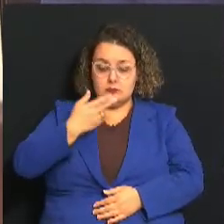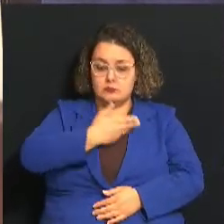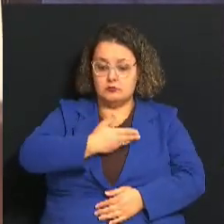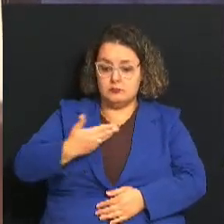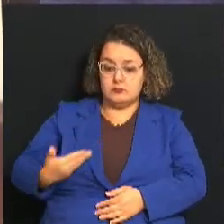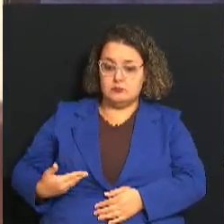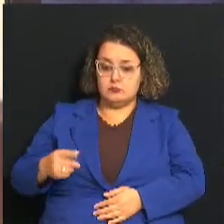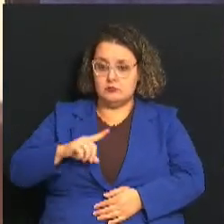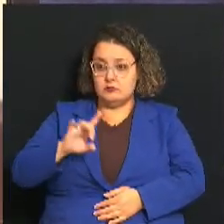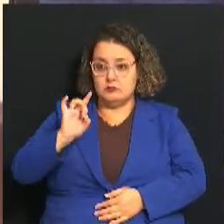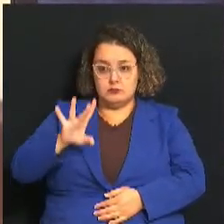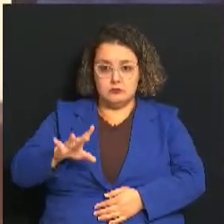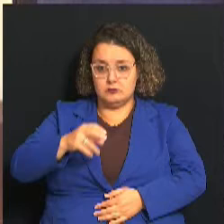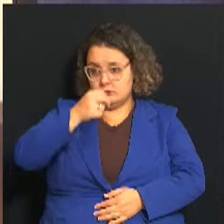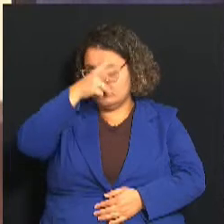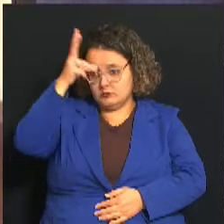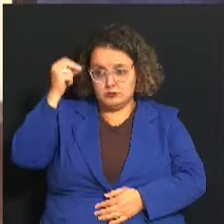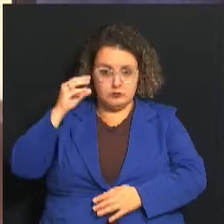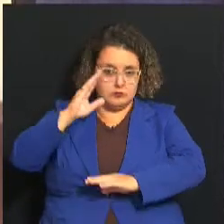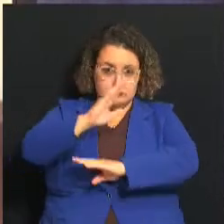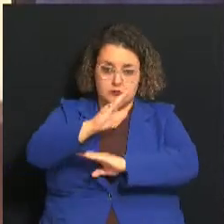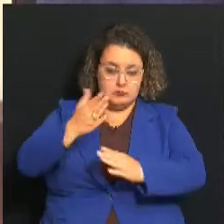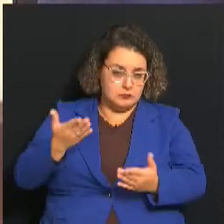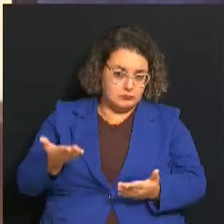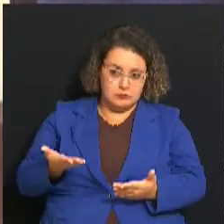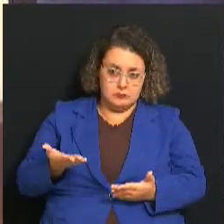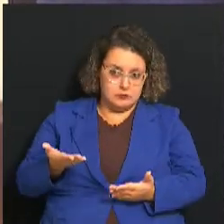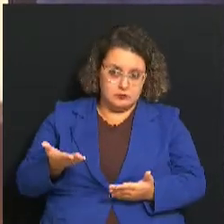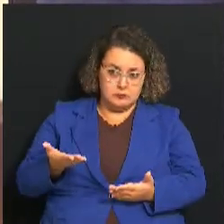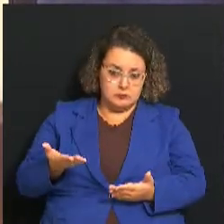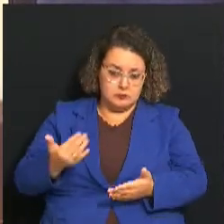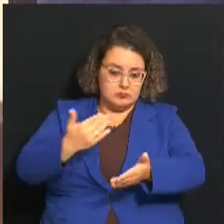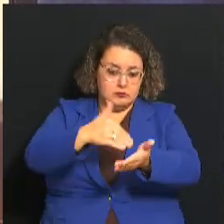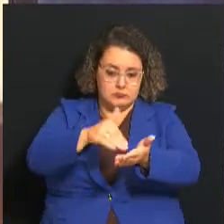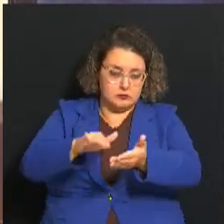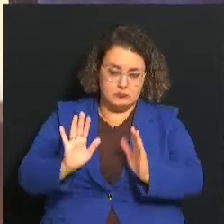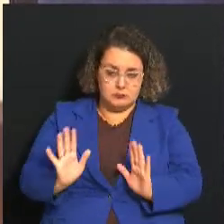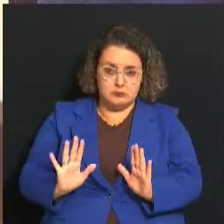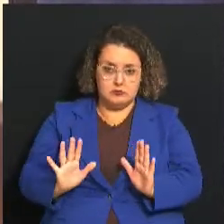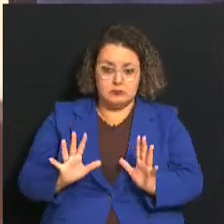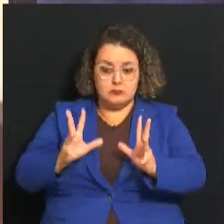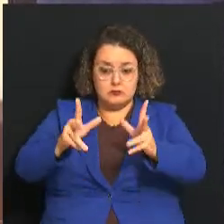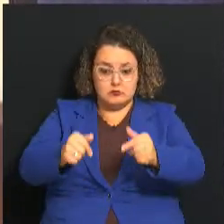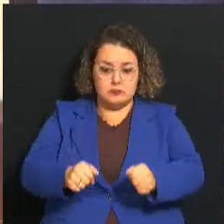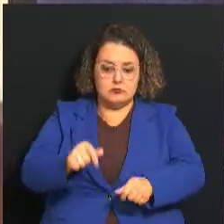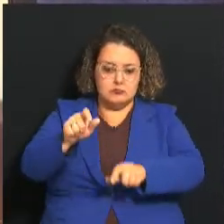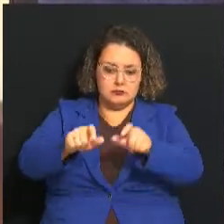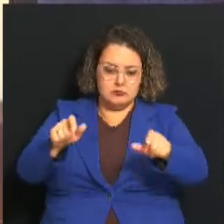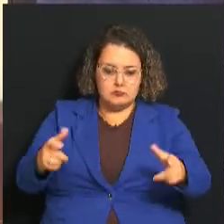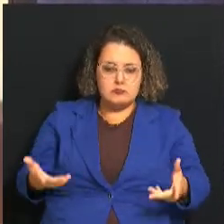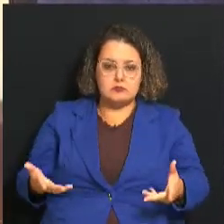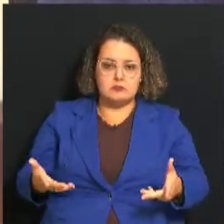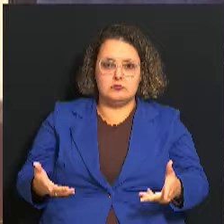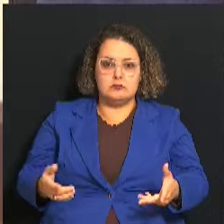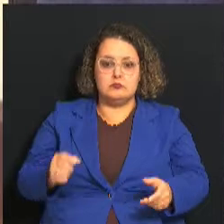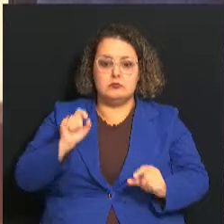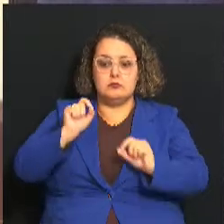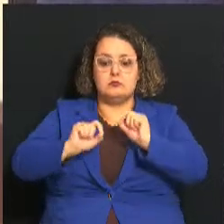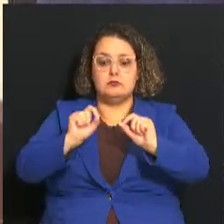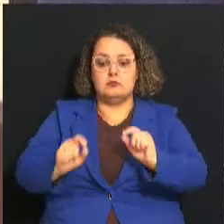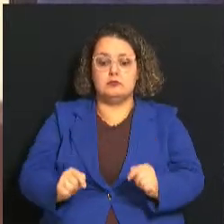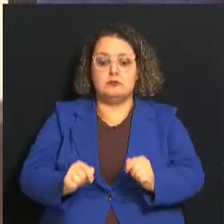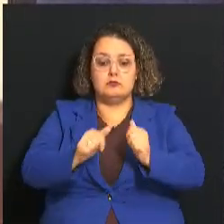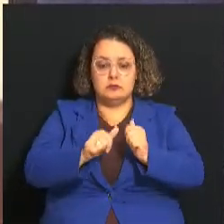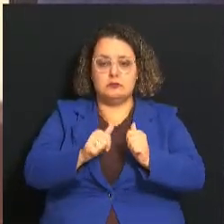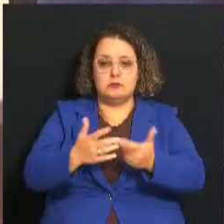do prefeito, da Câmara dos Vereadores ou dos secretários, é da população. Quem se beneficia com as políticas públicas